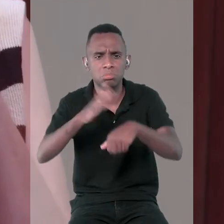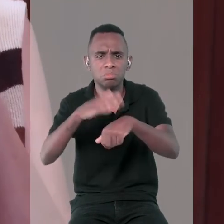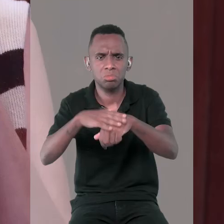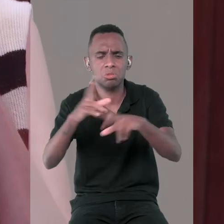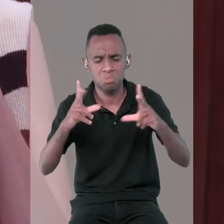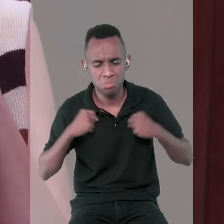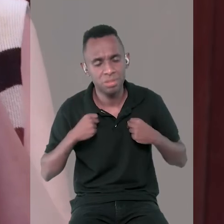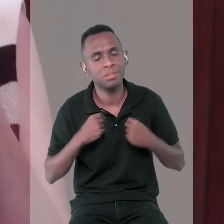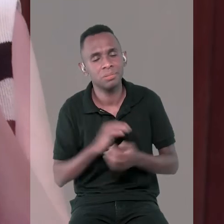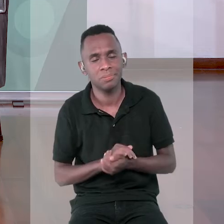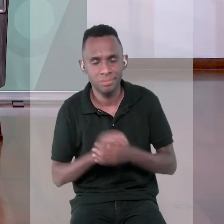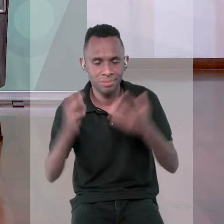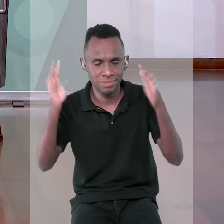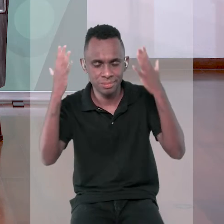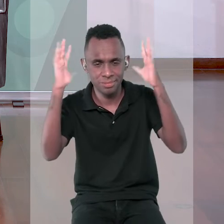grande mérito